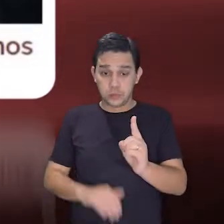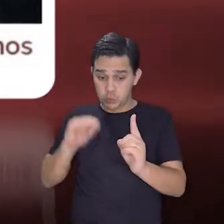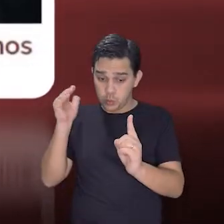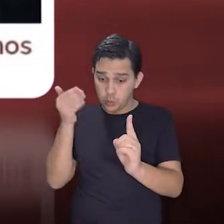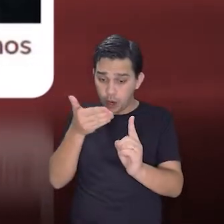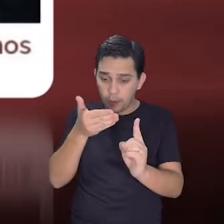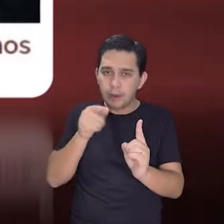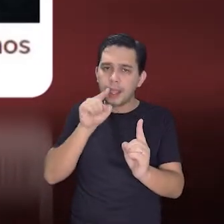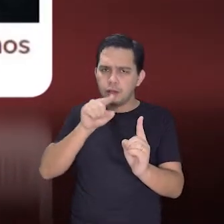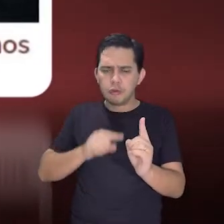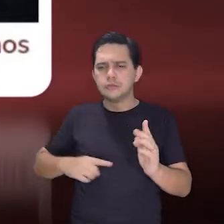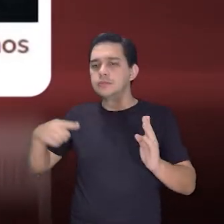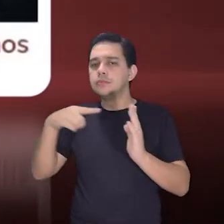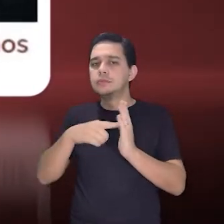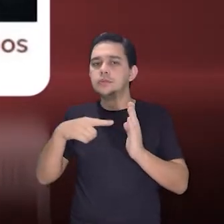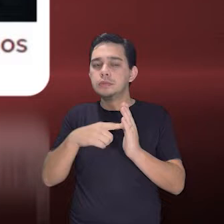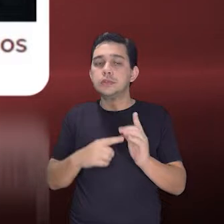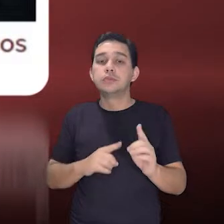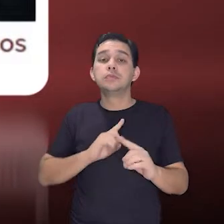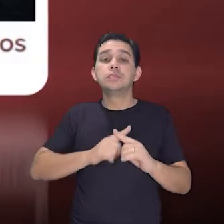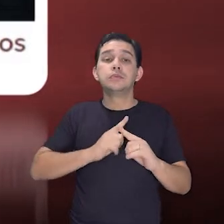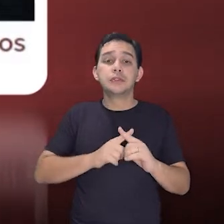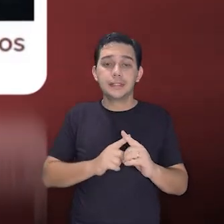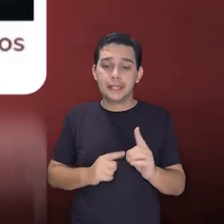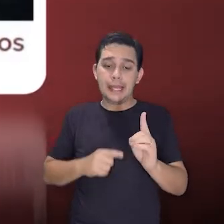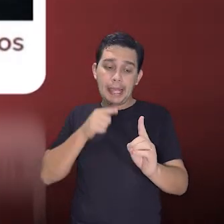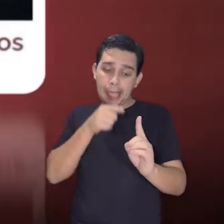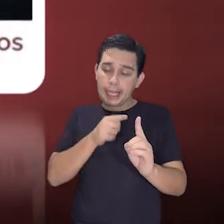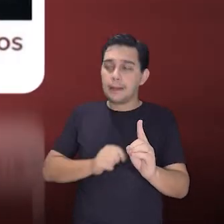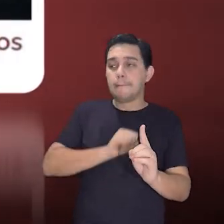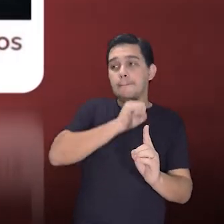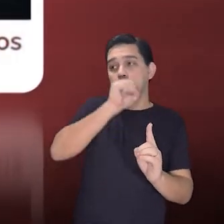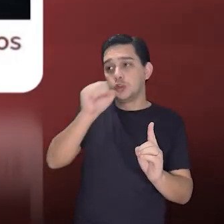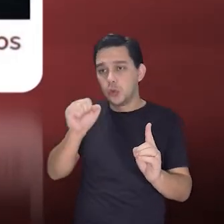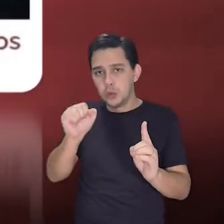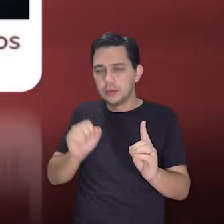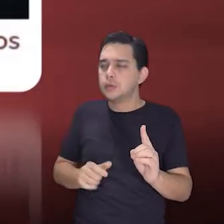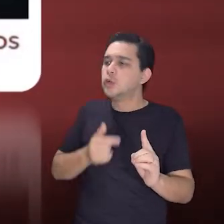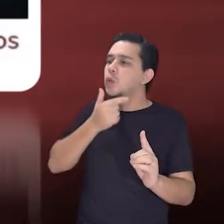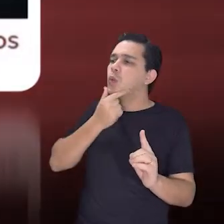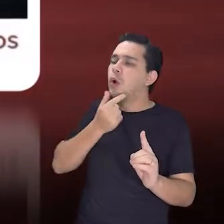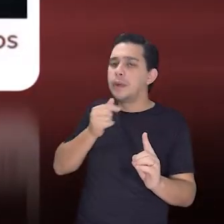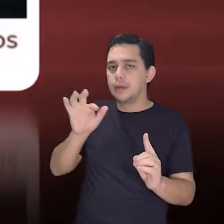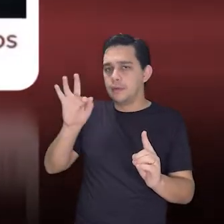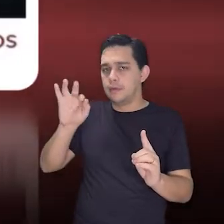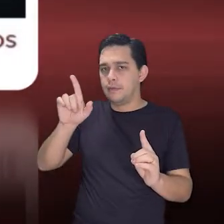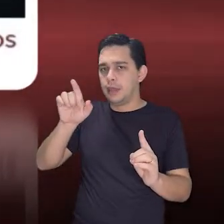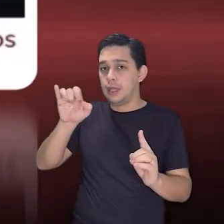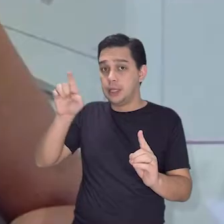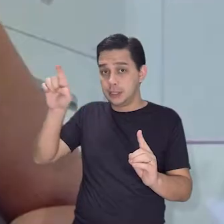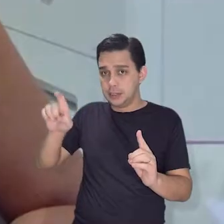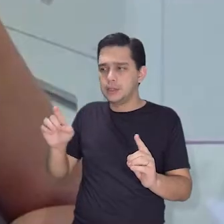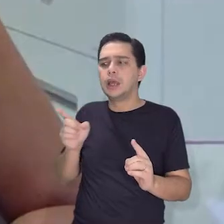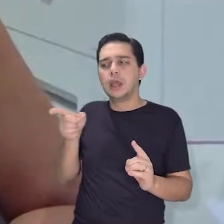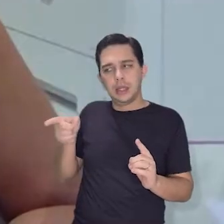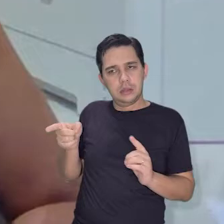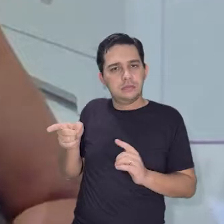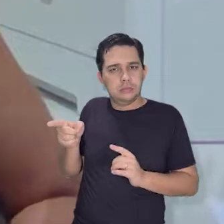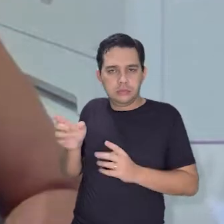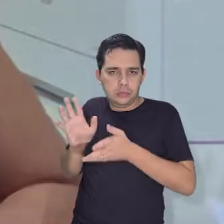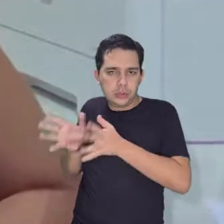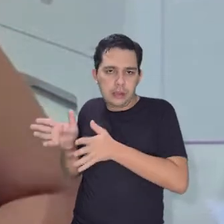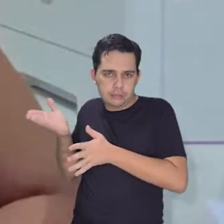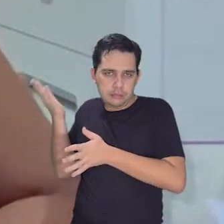denunciado pelo Ministério Público pela prática do homicídio do inspetor da Polícia Civil, Félix dos Santos Tostes,